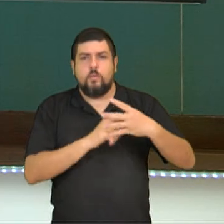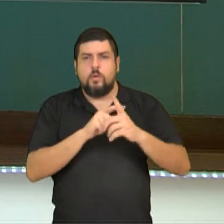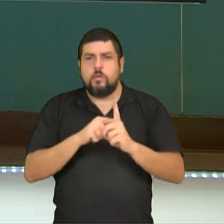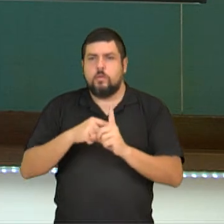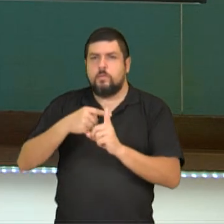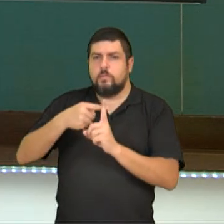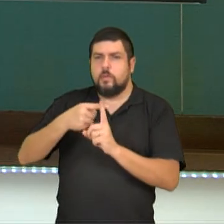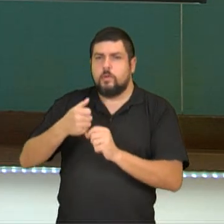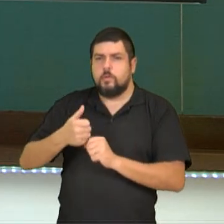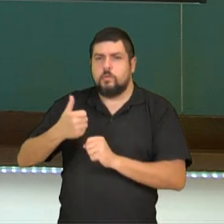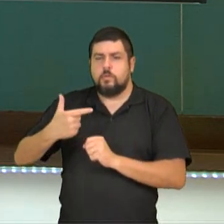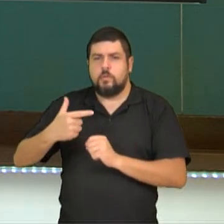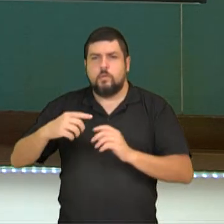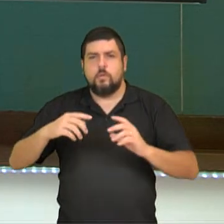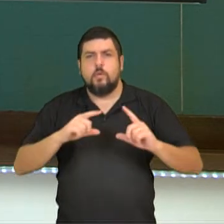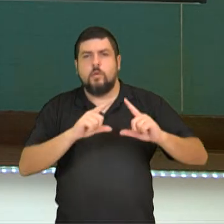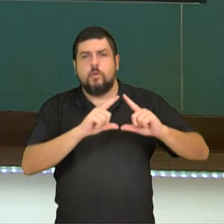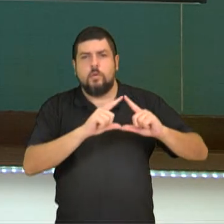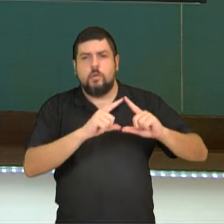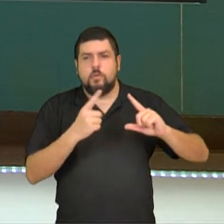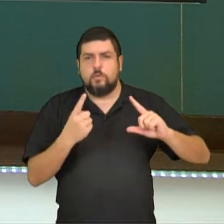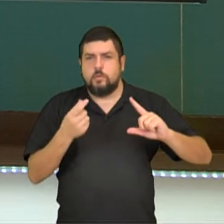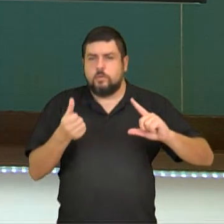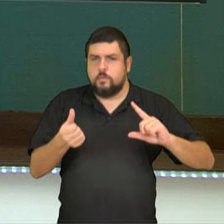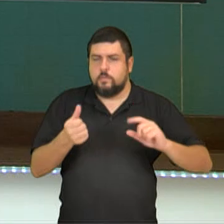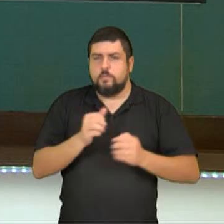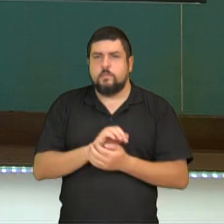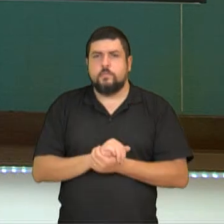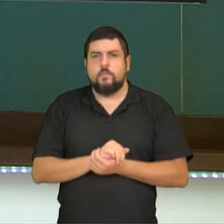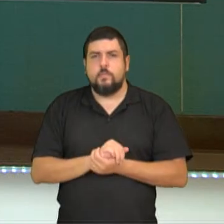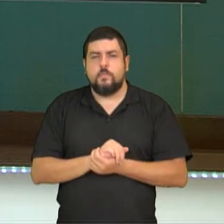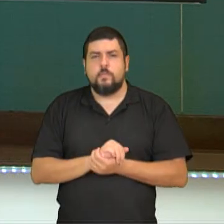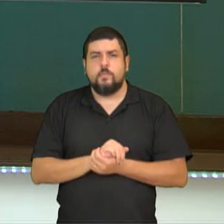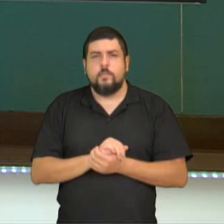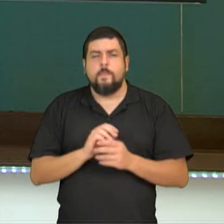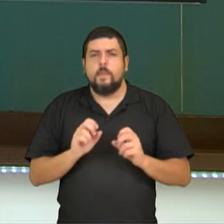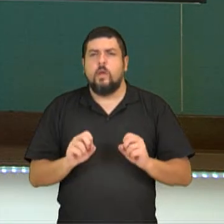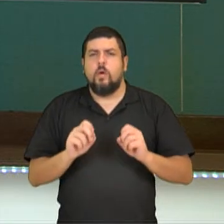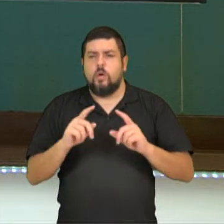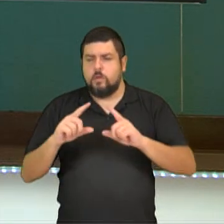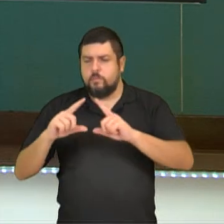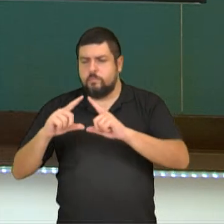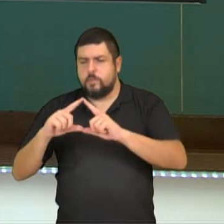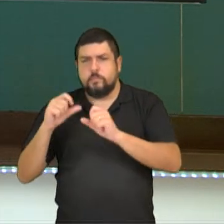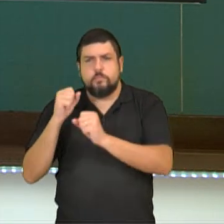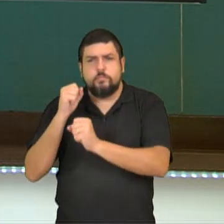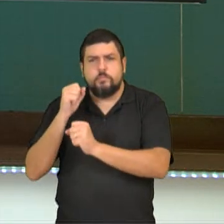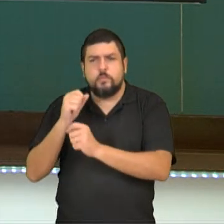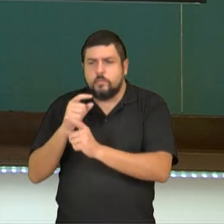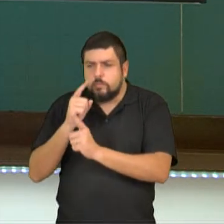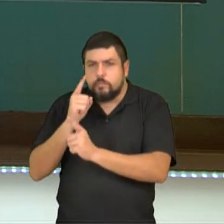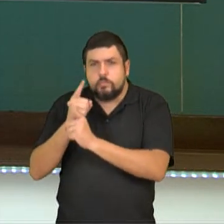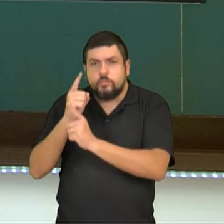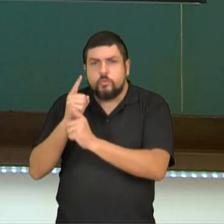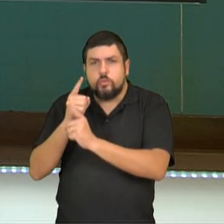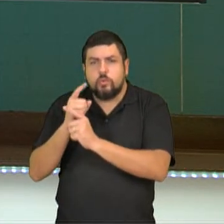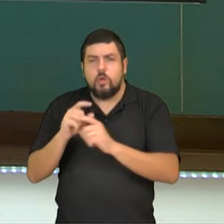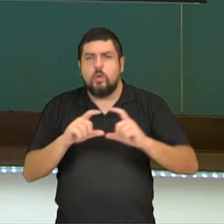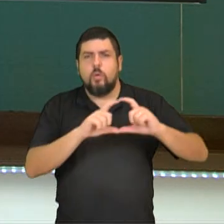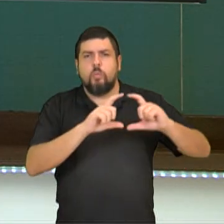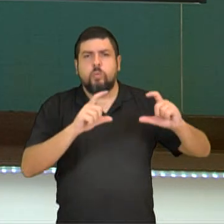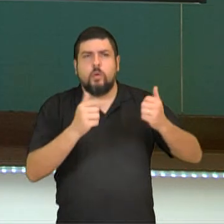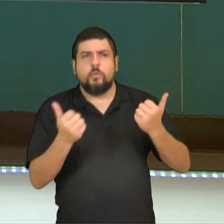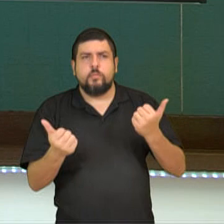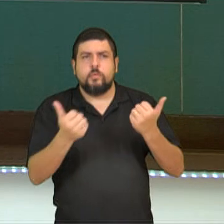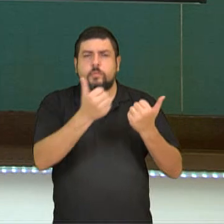Então, o delta é 16, tá bom? Então, encontramos o valor do delta, vamos lá substituindo a fórmula. Menos b